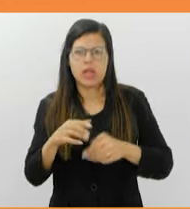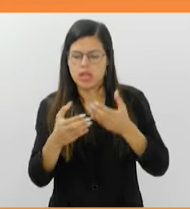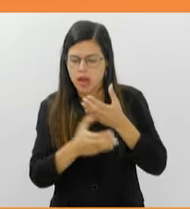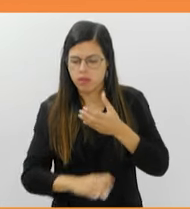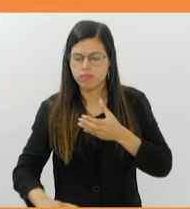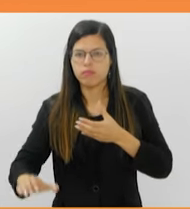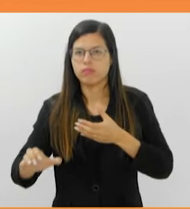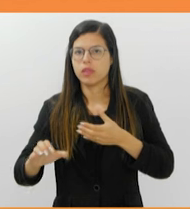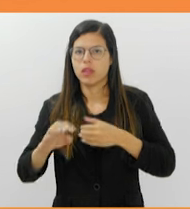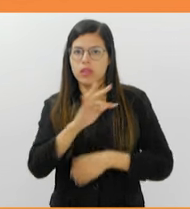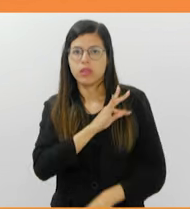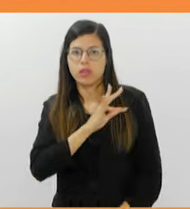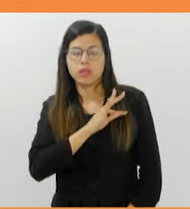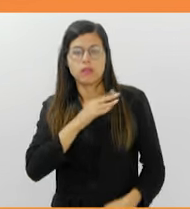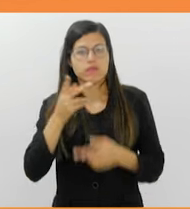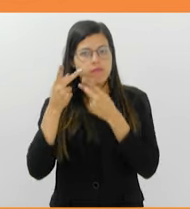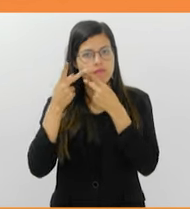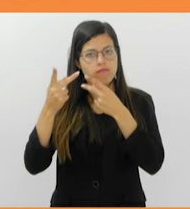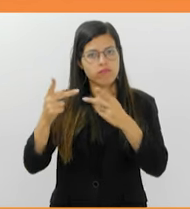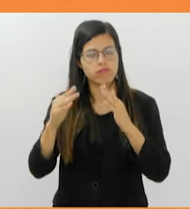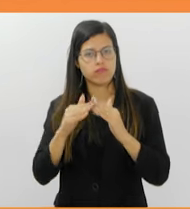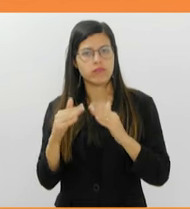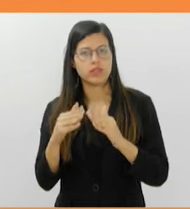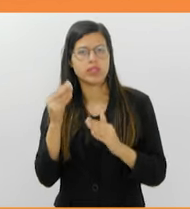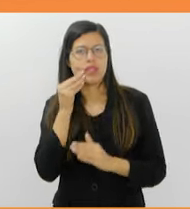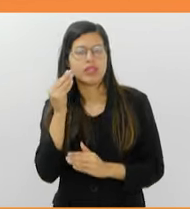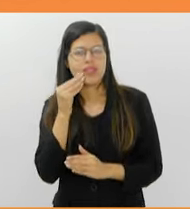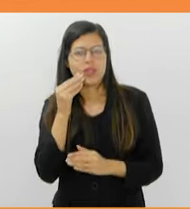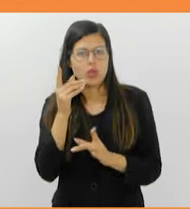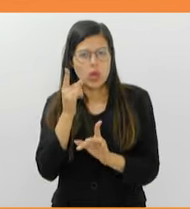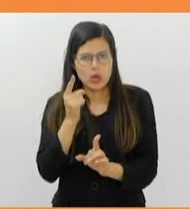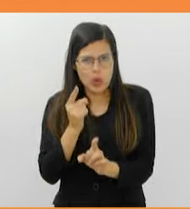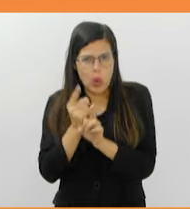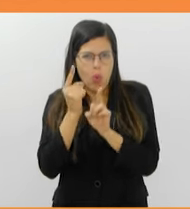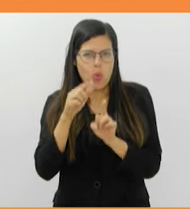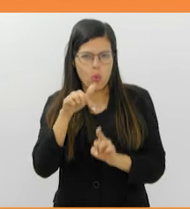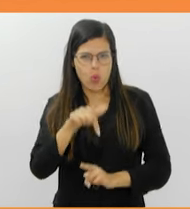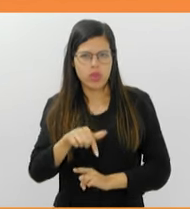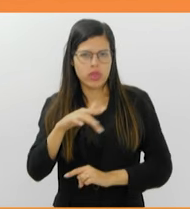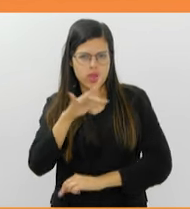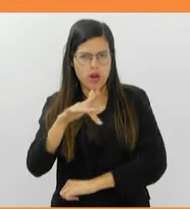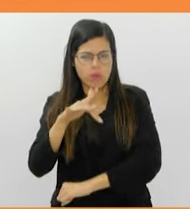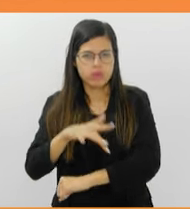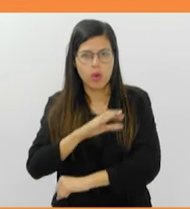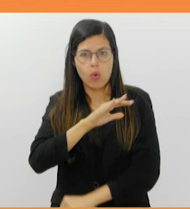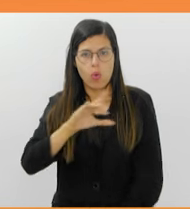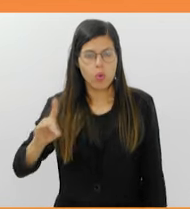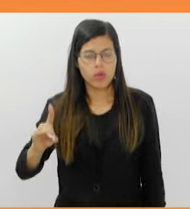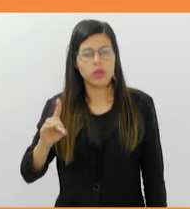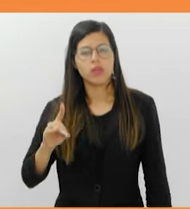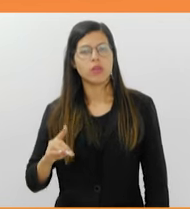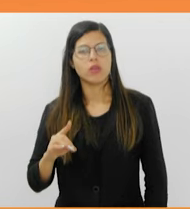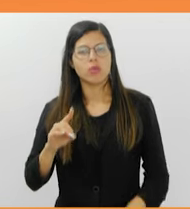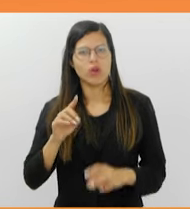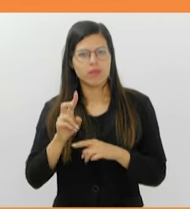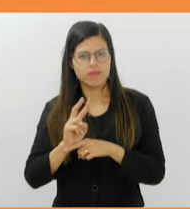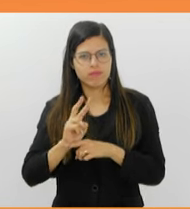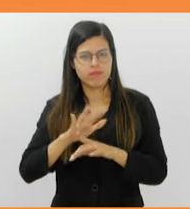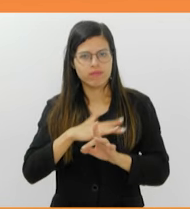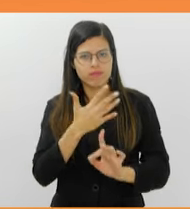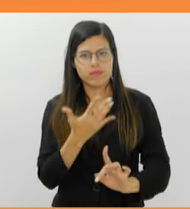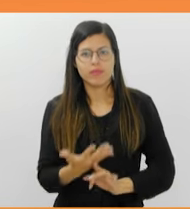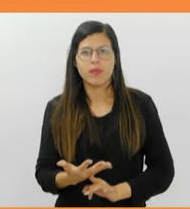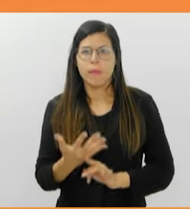vêm visitando as residências, buscando localizar os focos. A coordenadora da Vigilância Ambiental reforça a importância do